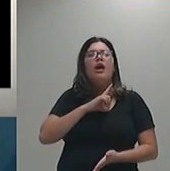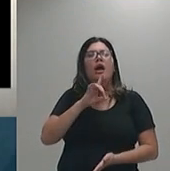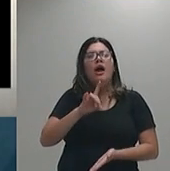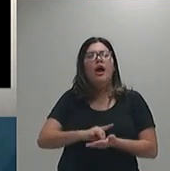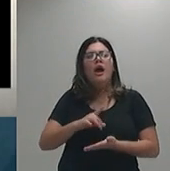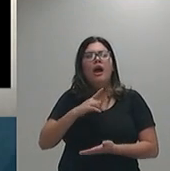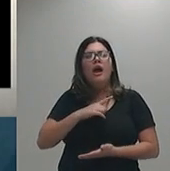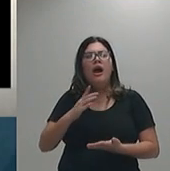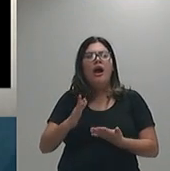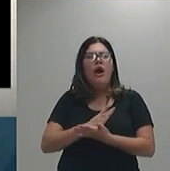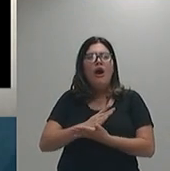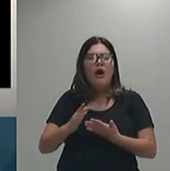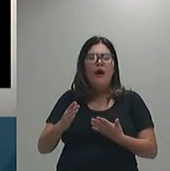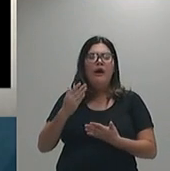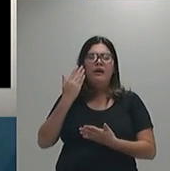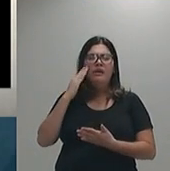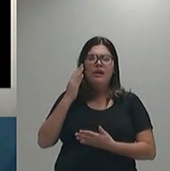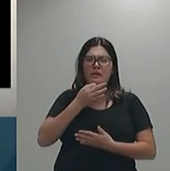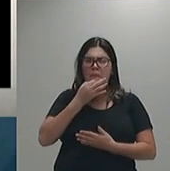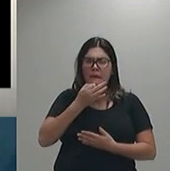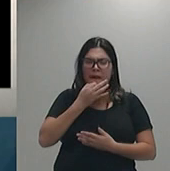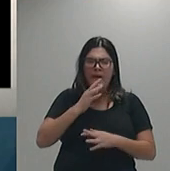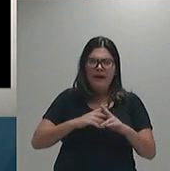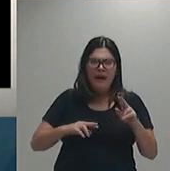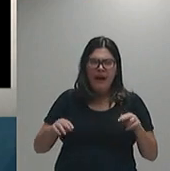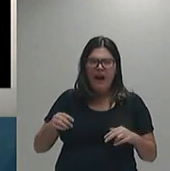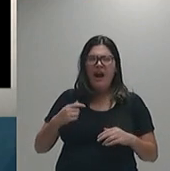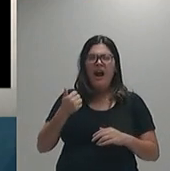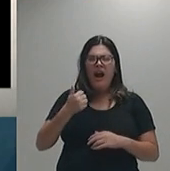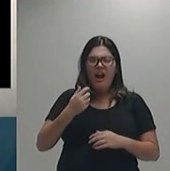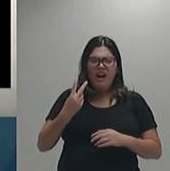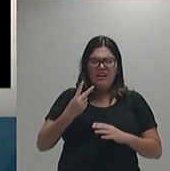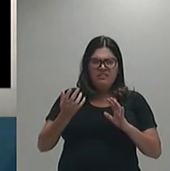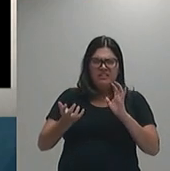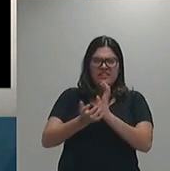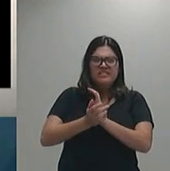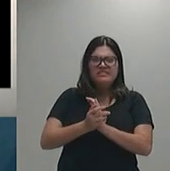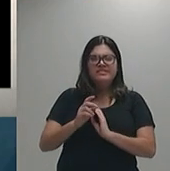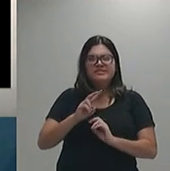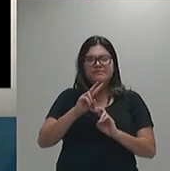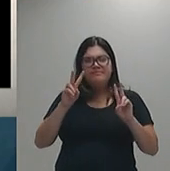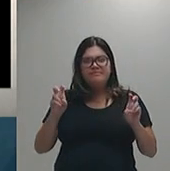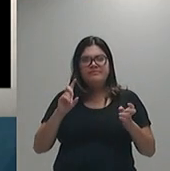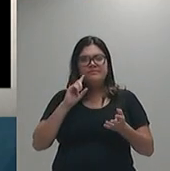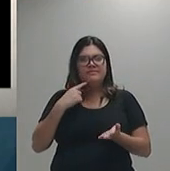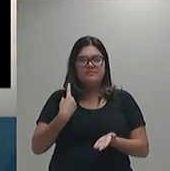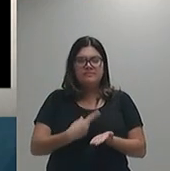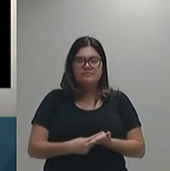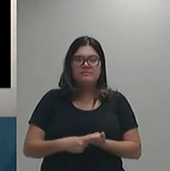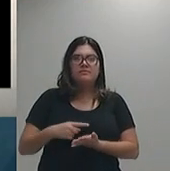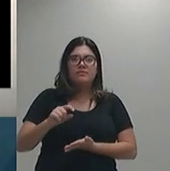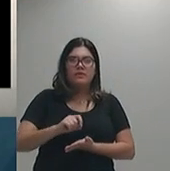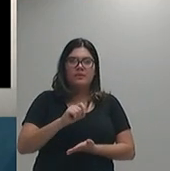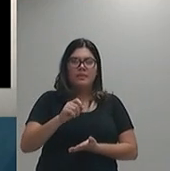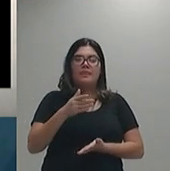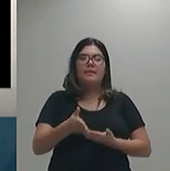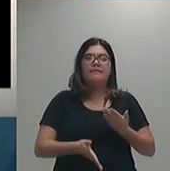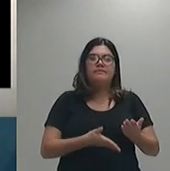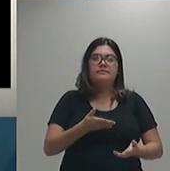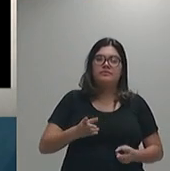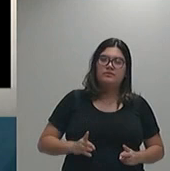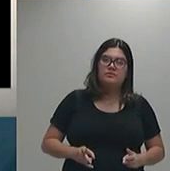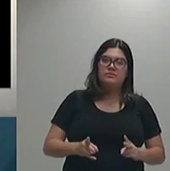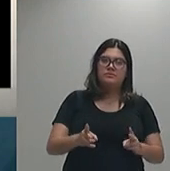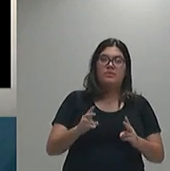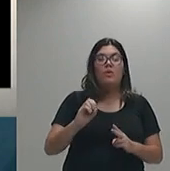divergência entre as turmas que compõem a segunda seção inclusive no que tange As definições do que seja um tratamento a ser continuado quando